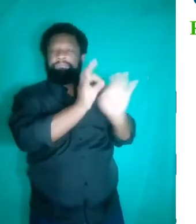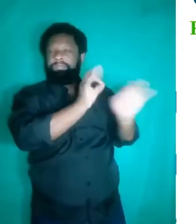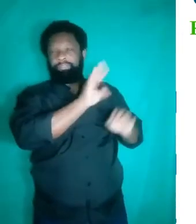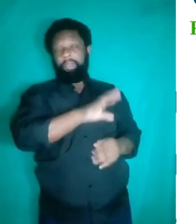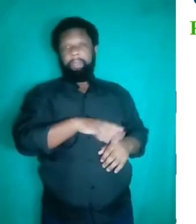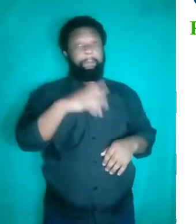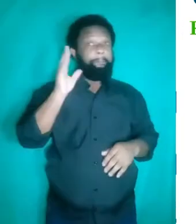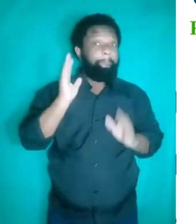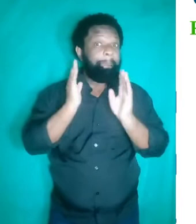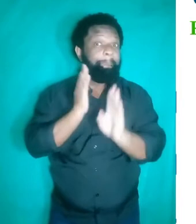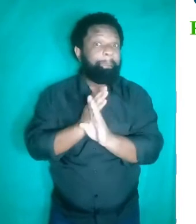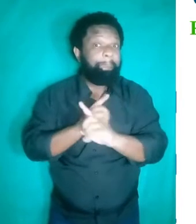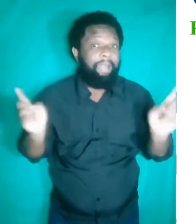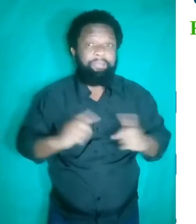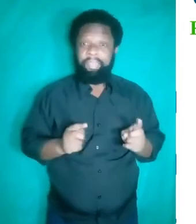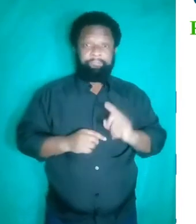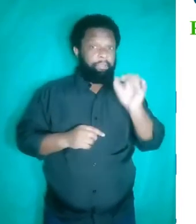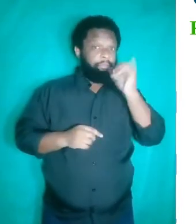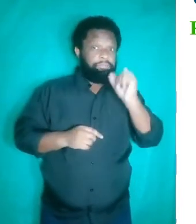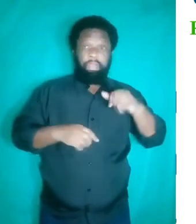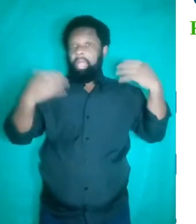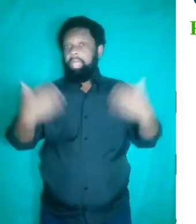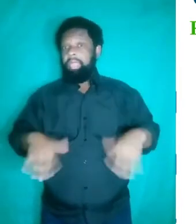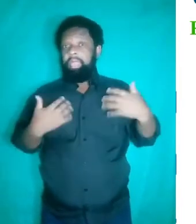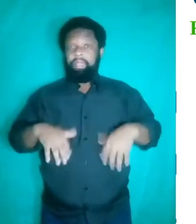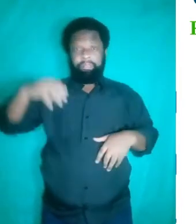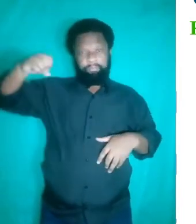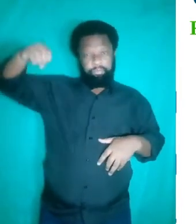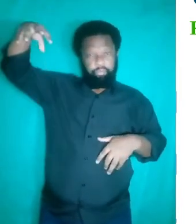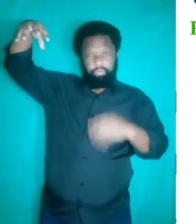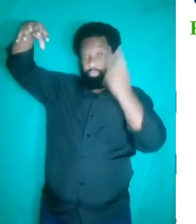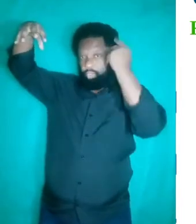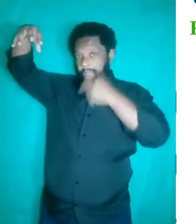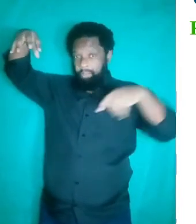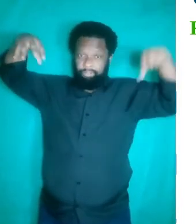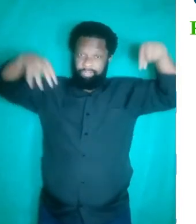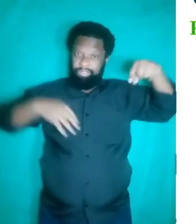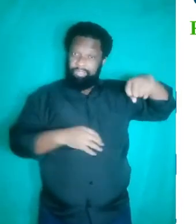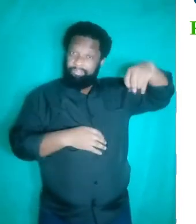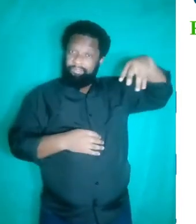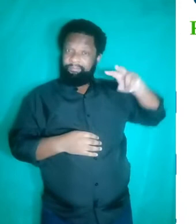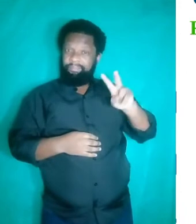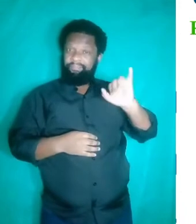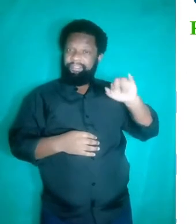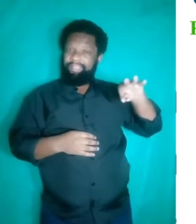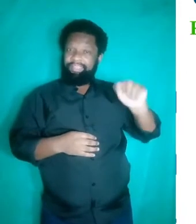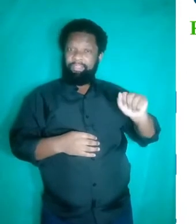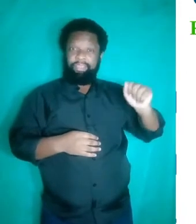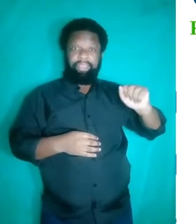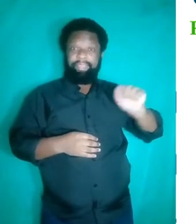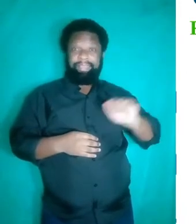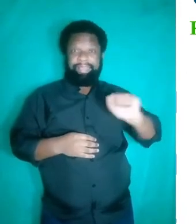o espaço. Só que elas gastam 10 vezes mais do que as nossas lâmpadas incandescentes. E elas têm um filamento muito